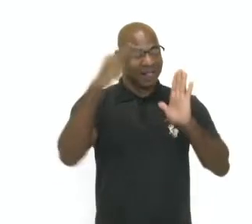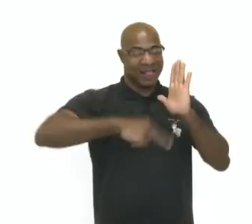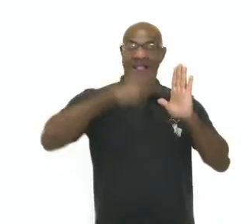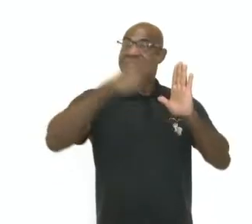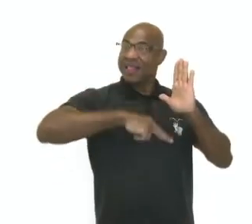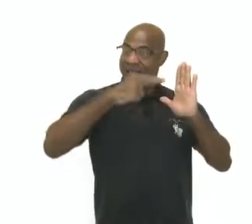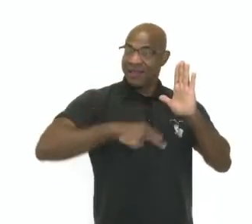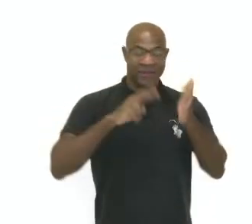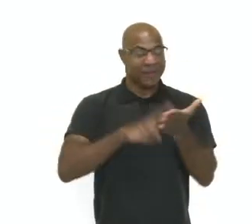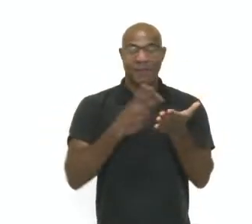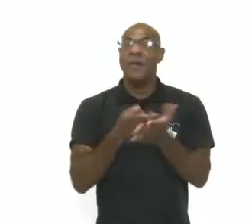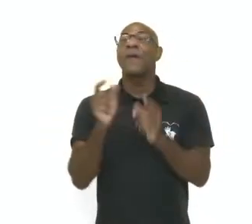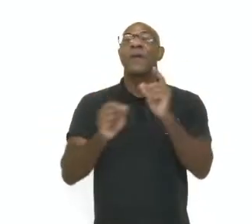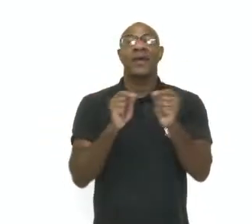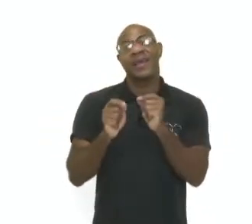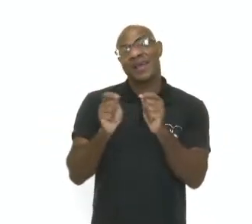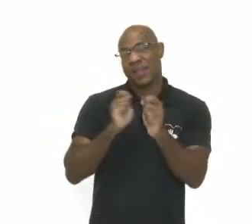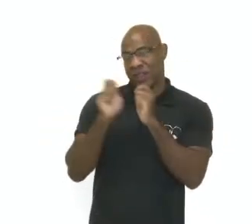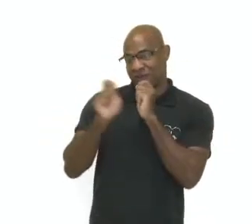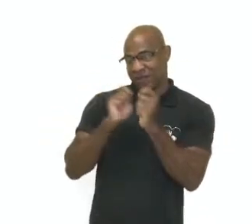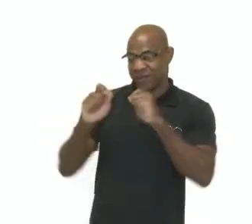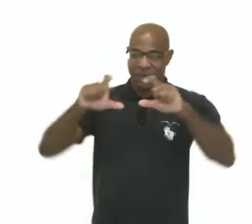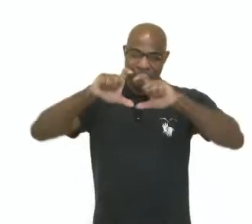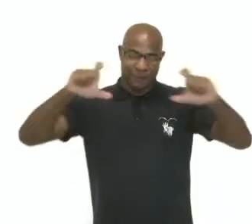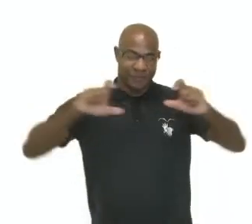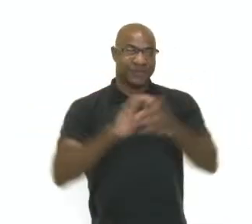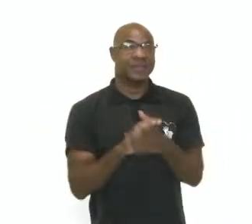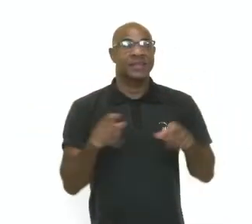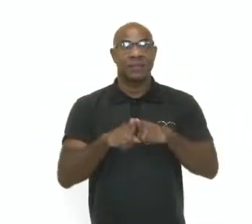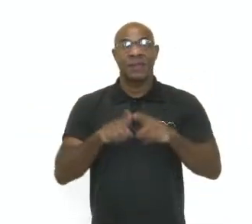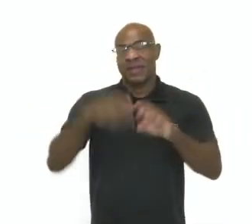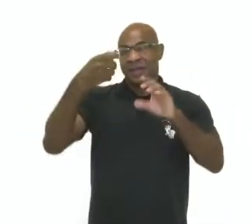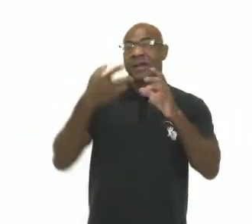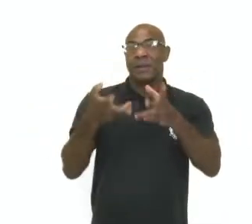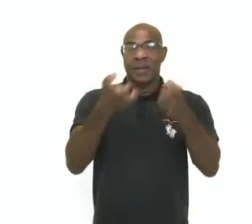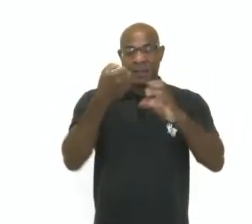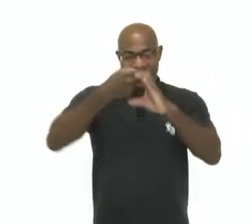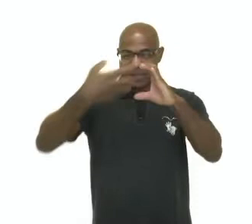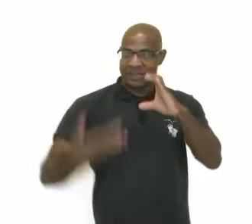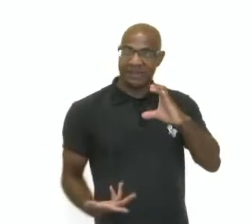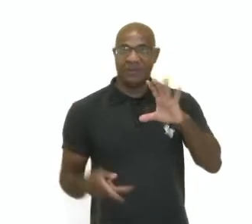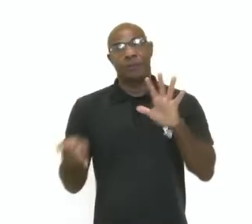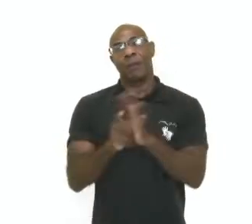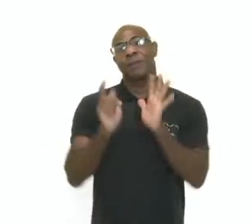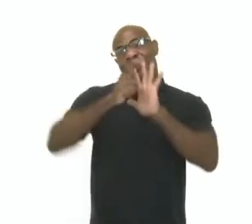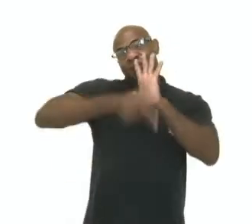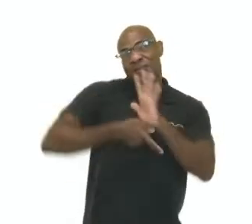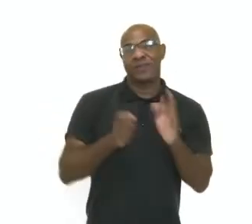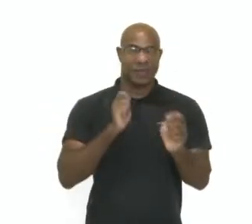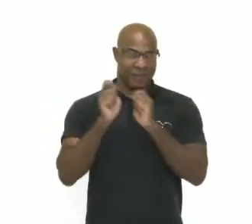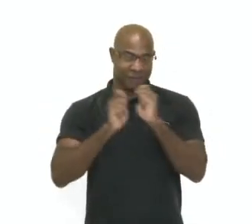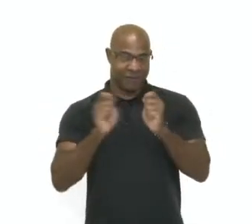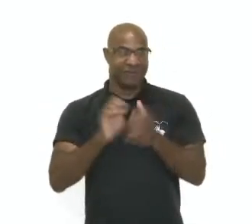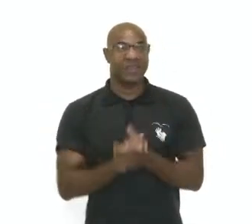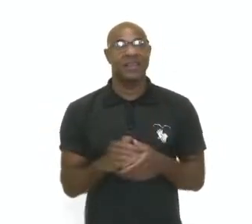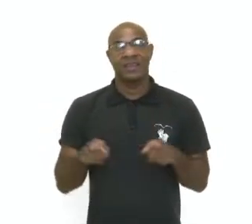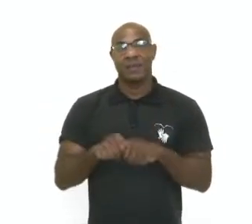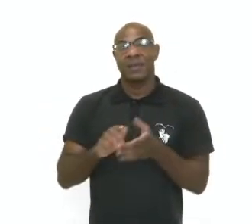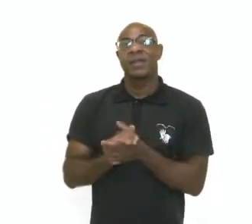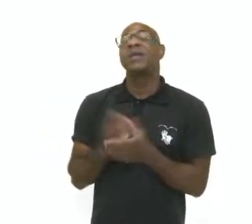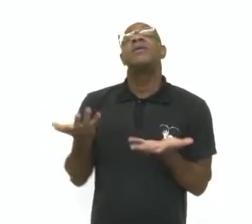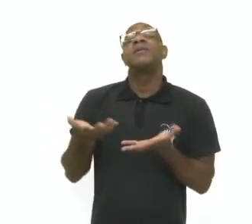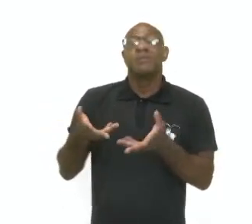um trecho de uma entrevista, reconhecendo elementos característicos do gênero. Sistematizar conhecimentos